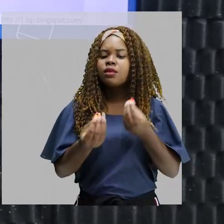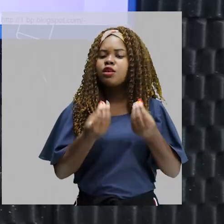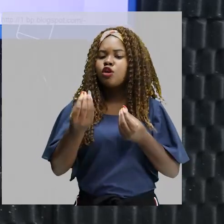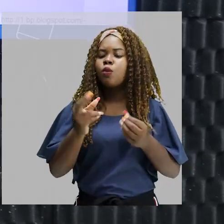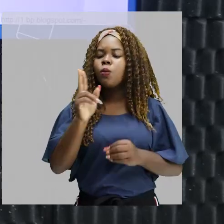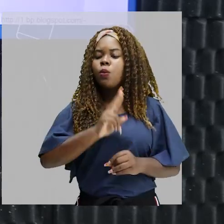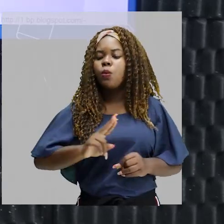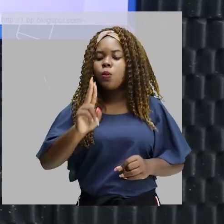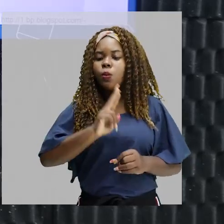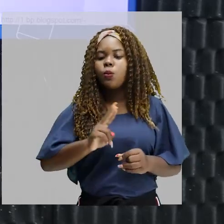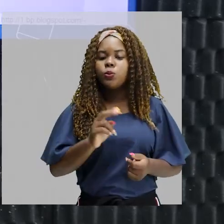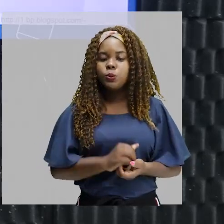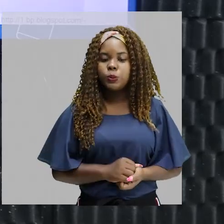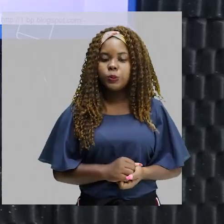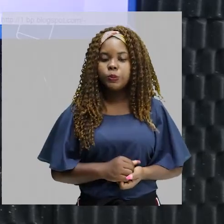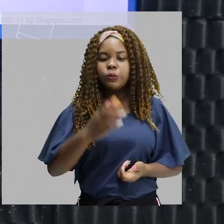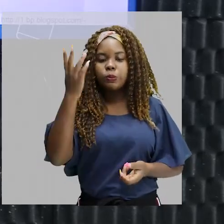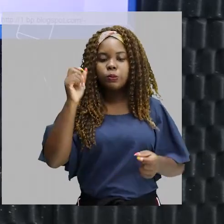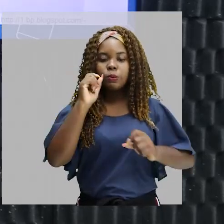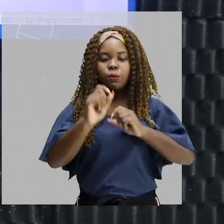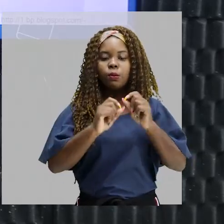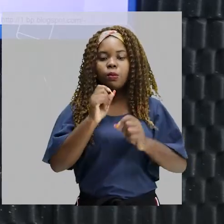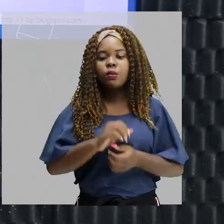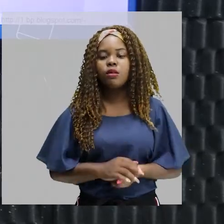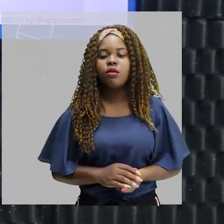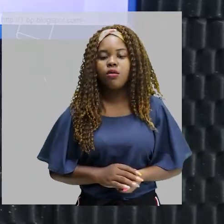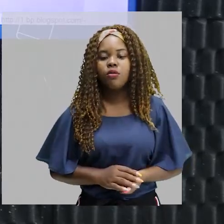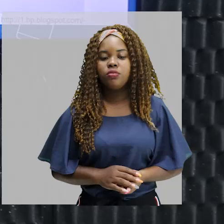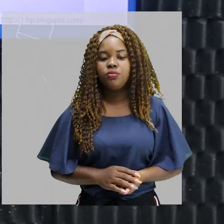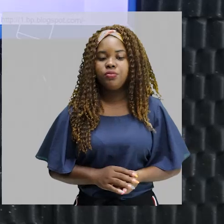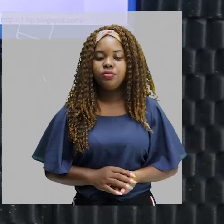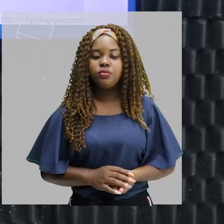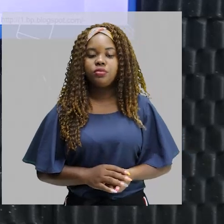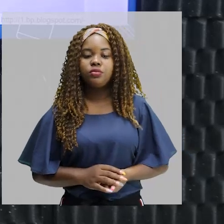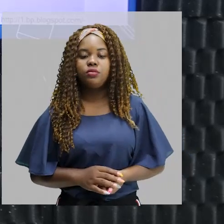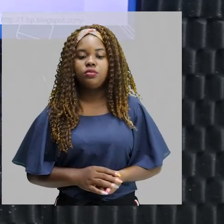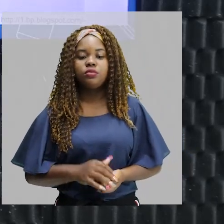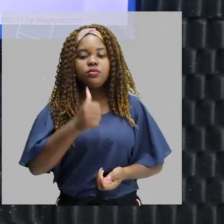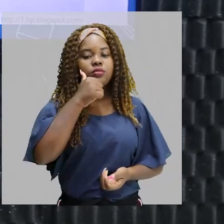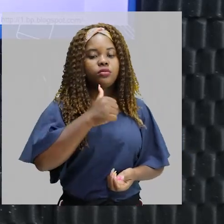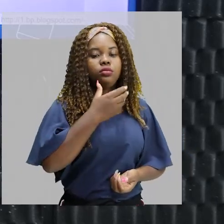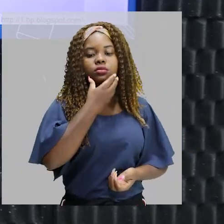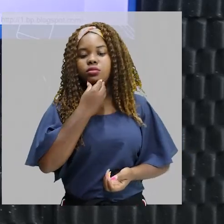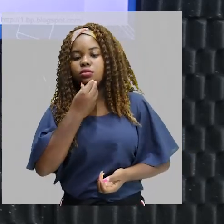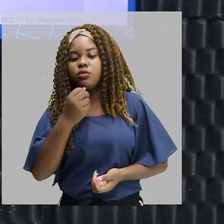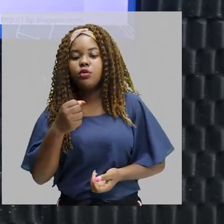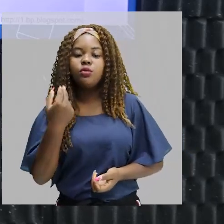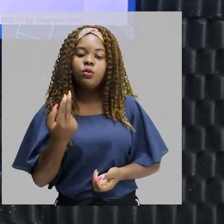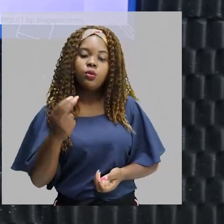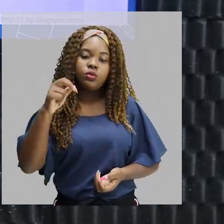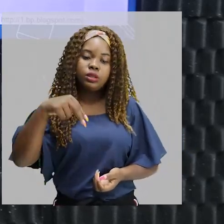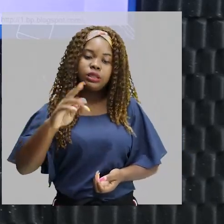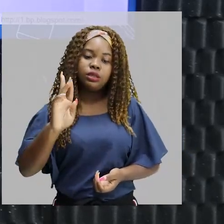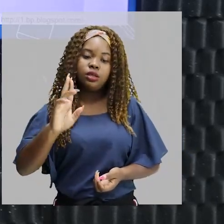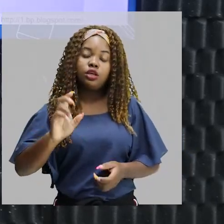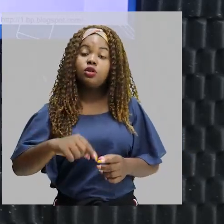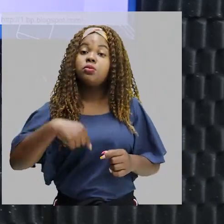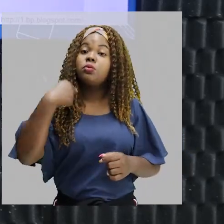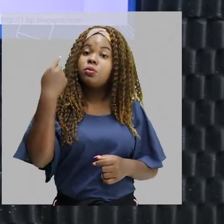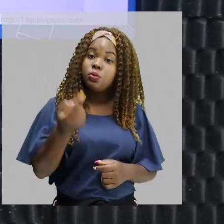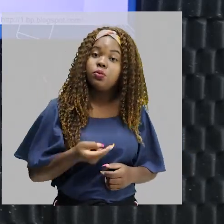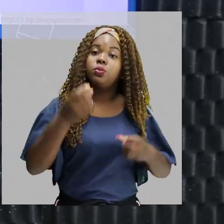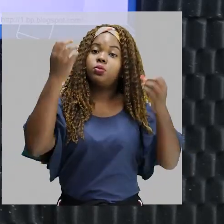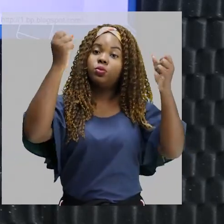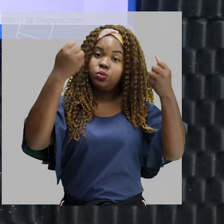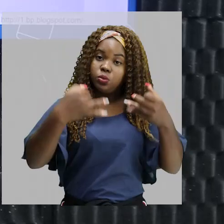vou saber que eu tenho que utilizar ele no masculino, no feminino ou no neutro? Mais na frente nós vamos descobrir